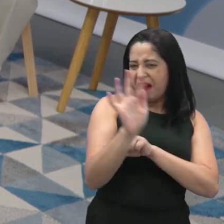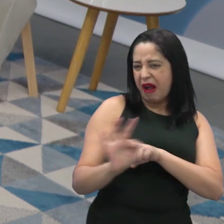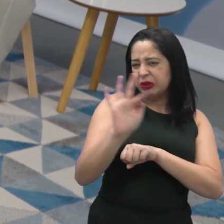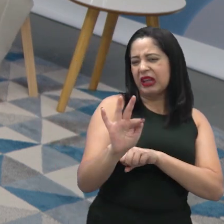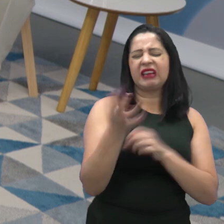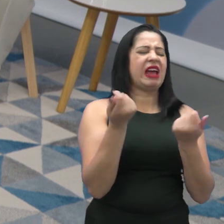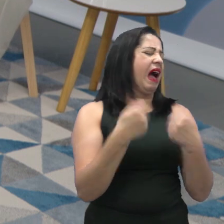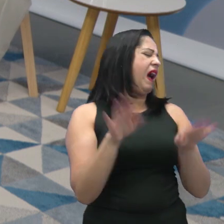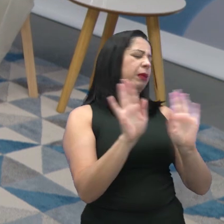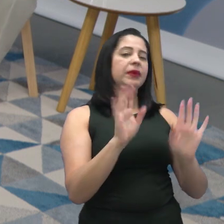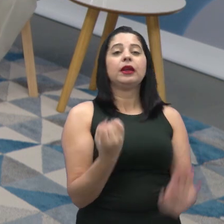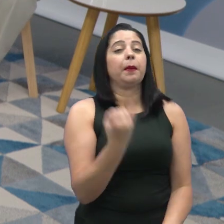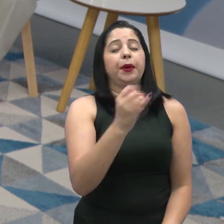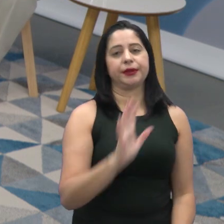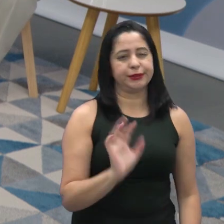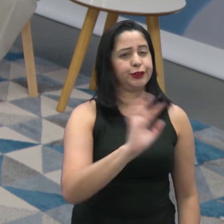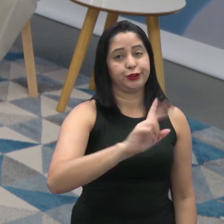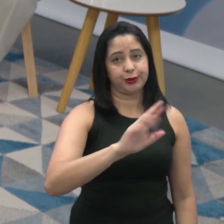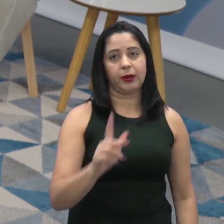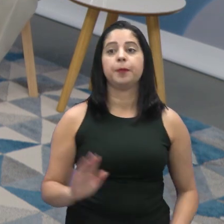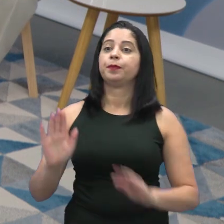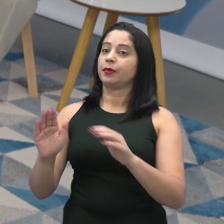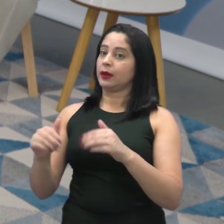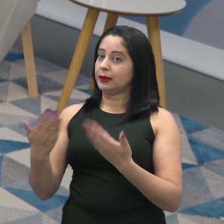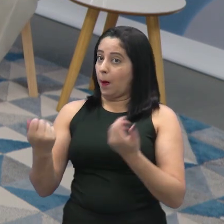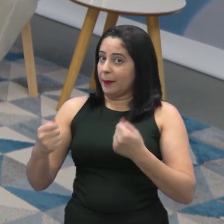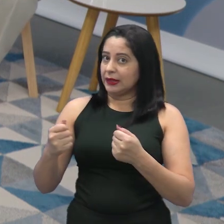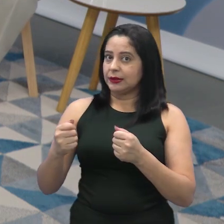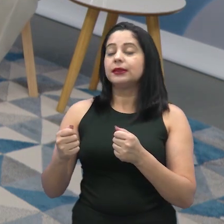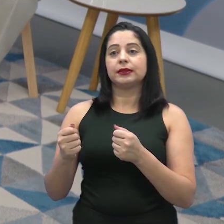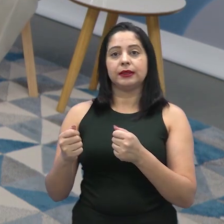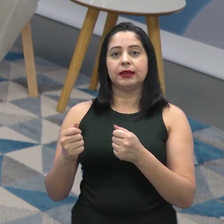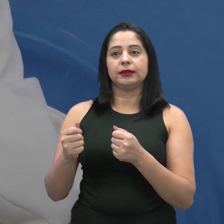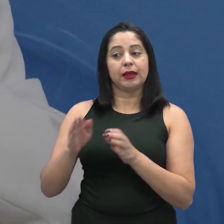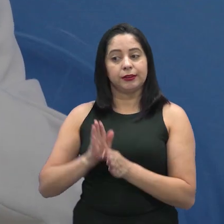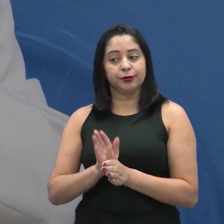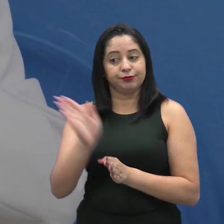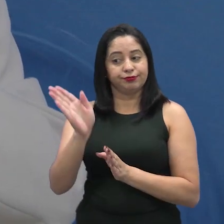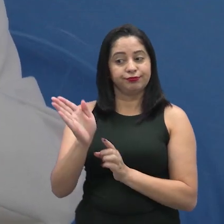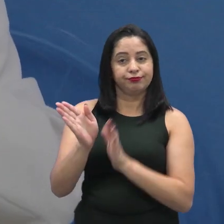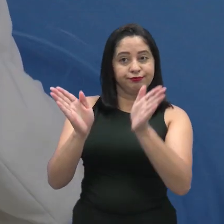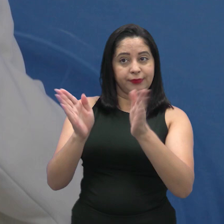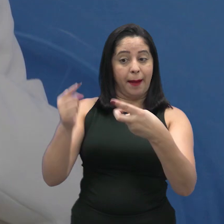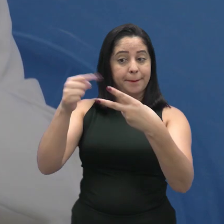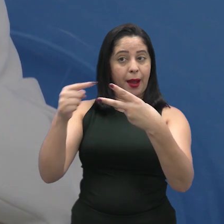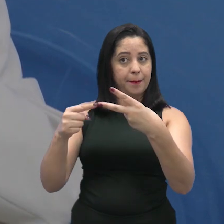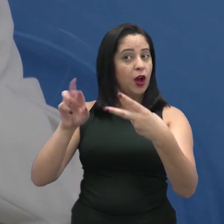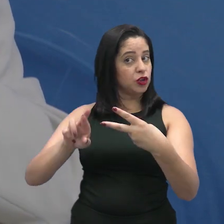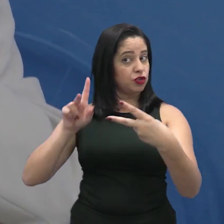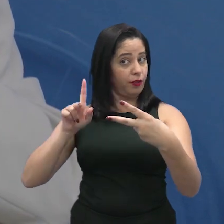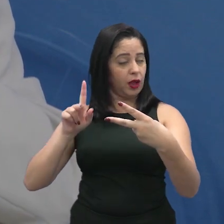Bom, vamos separar essa questão em duas pontos de divergências,